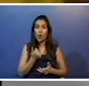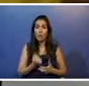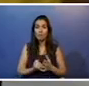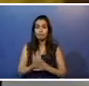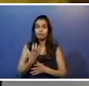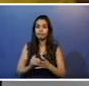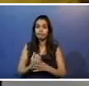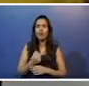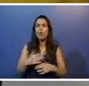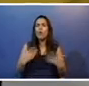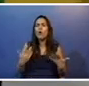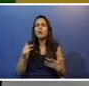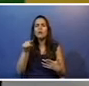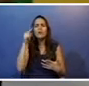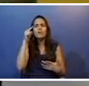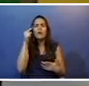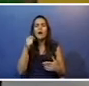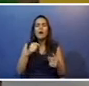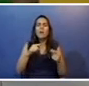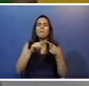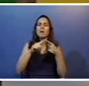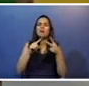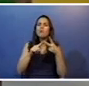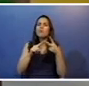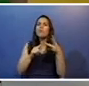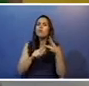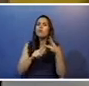A primeira, a segunda ou a terceira?